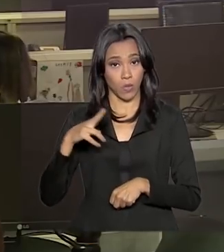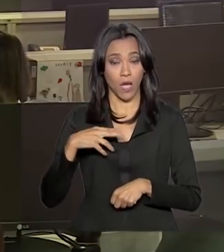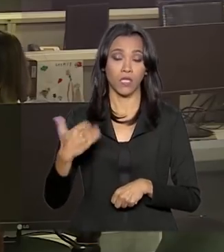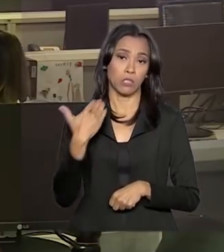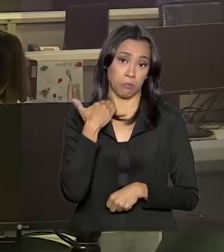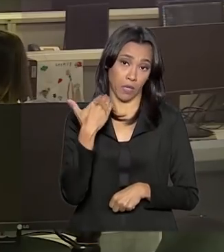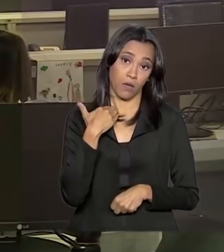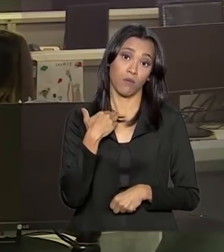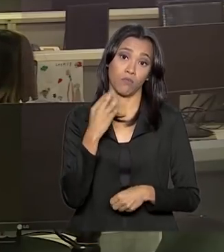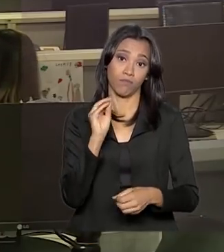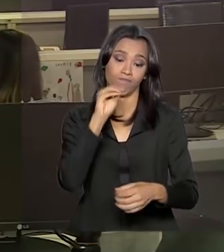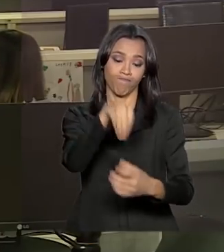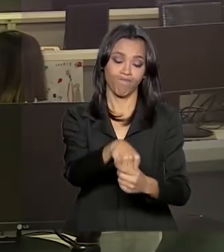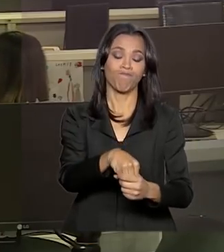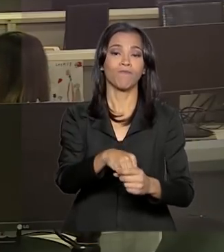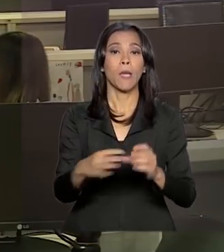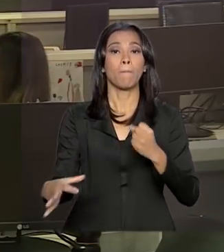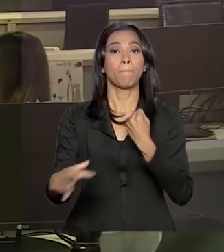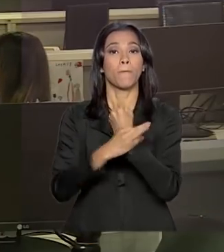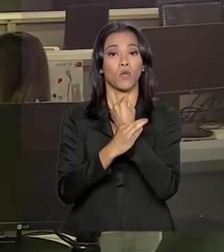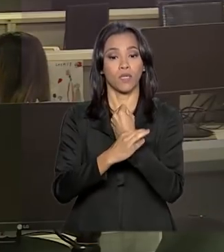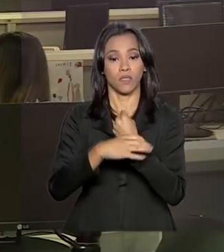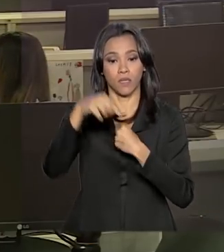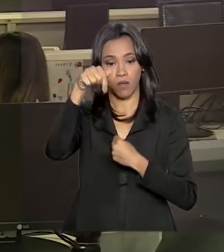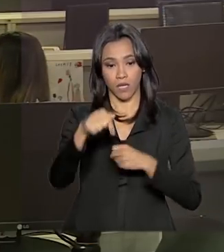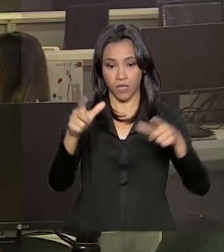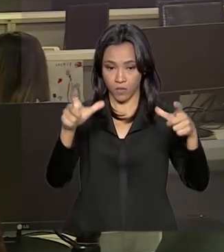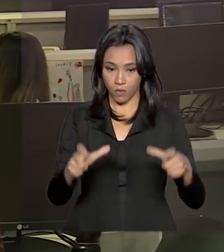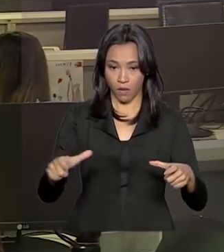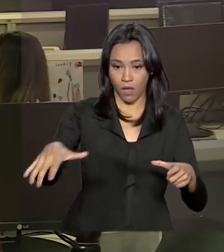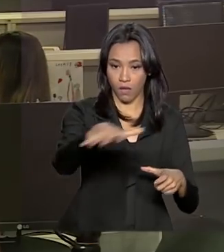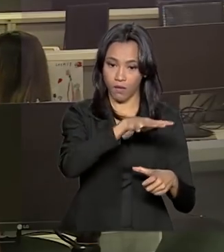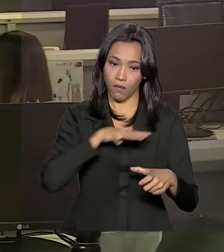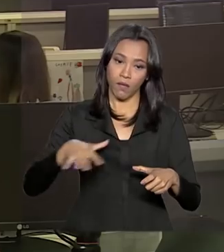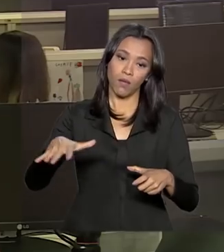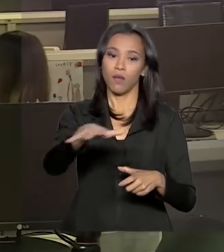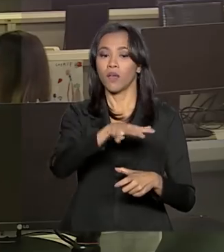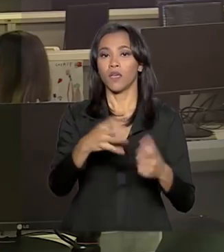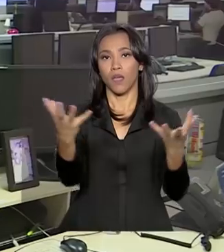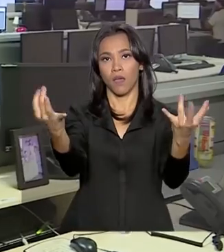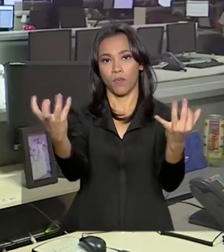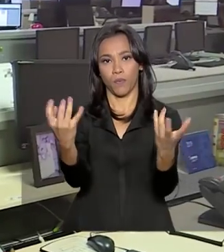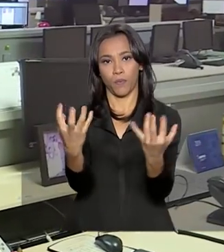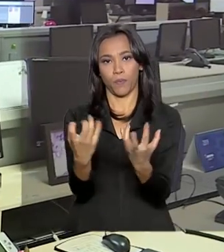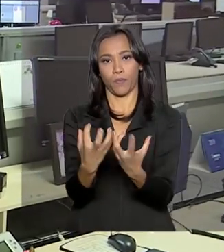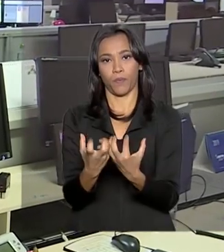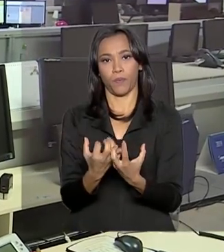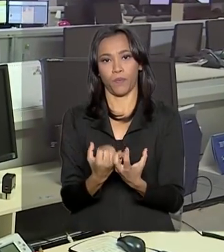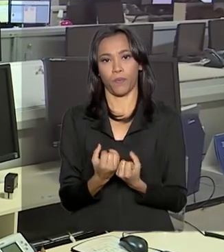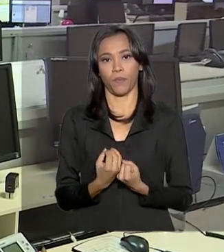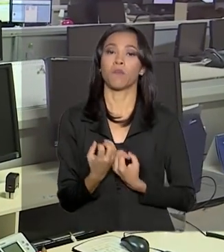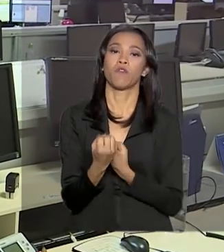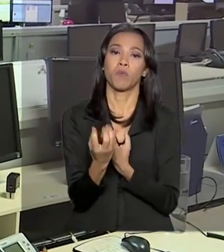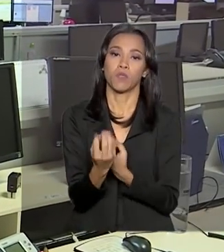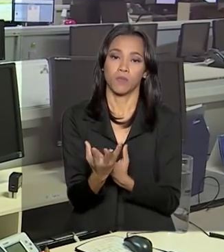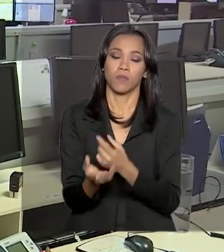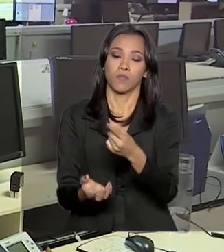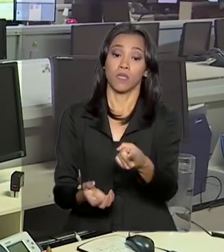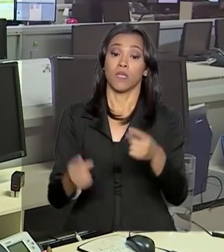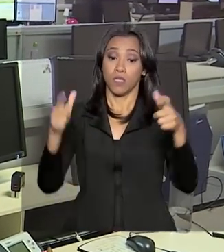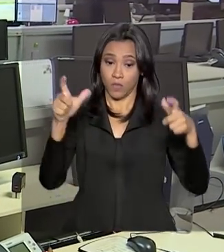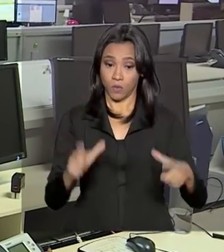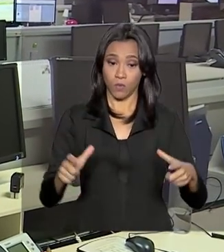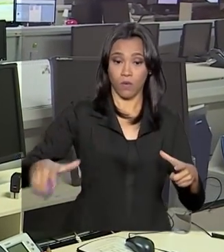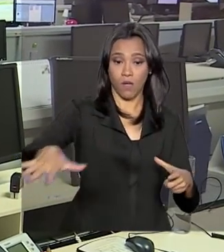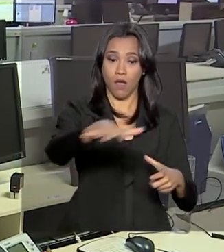estão sob proteção e sigilo aqui nesse Centro Federal de Processamento de Dados. O Serviço Federal de Processamento